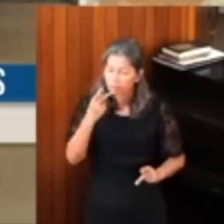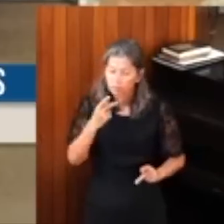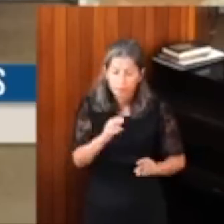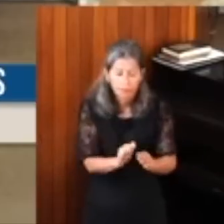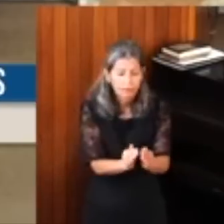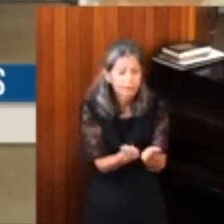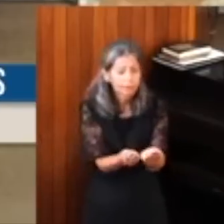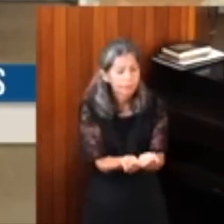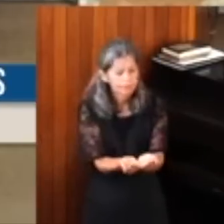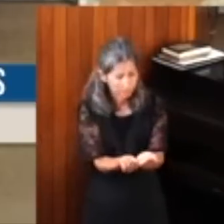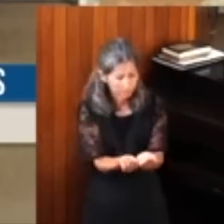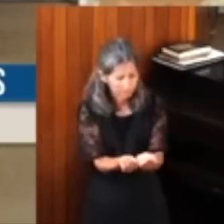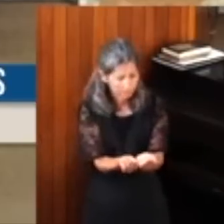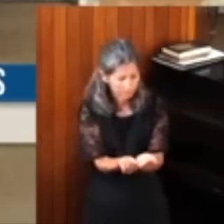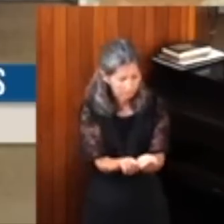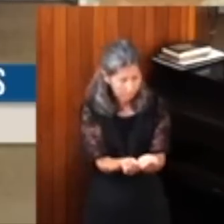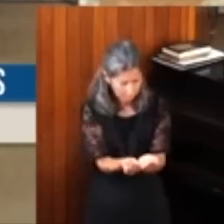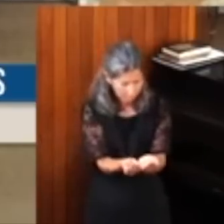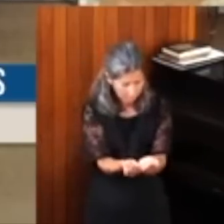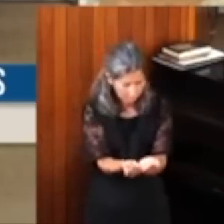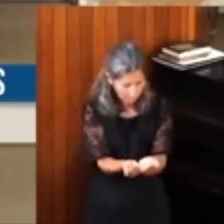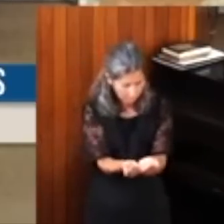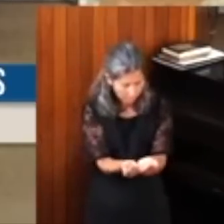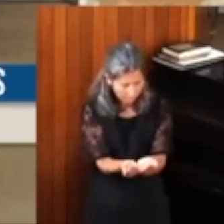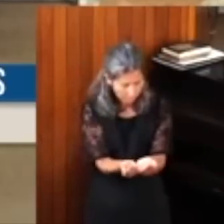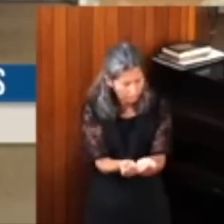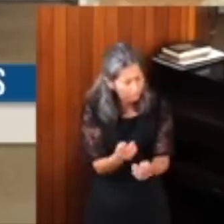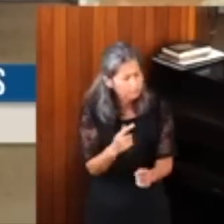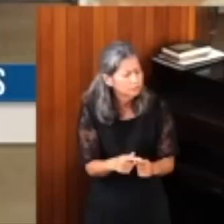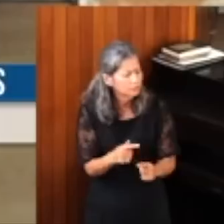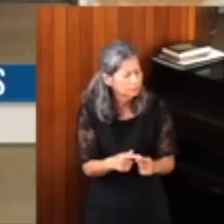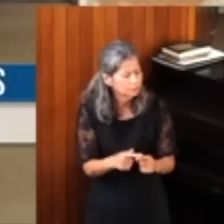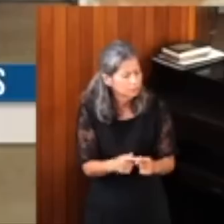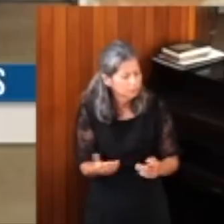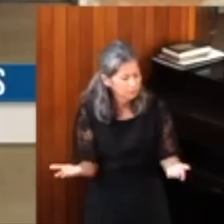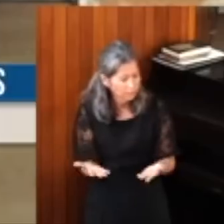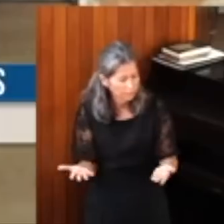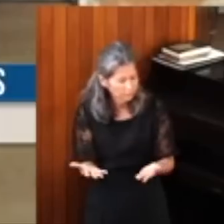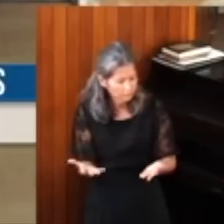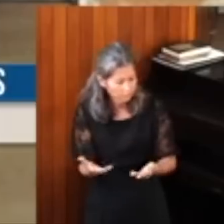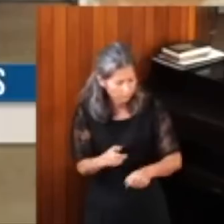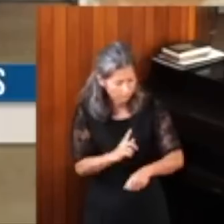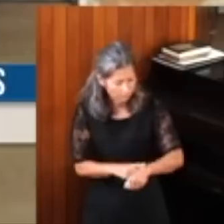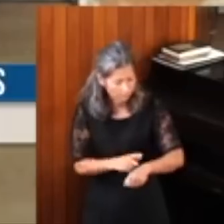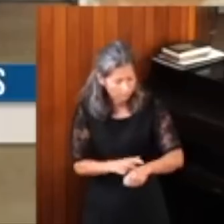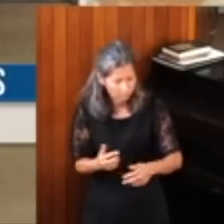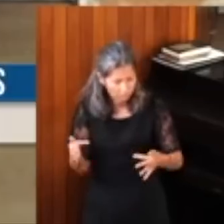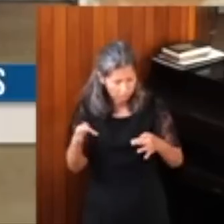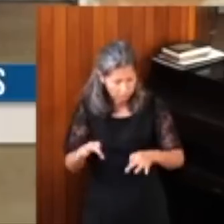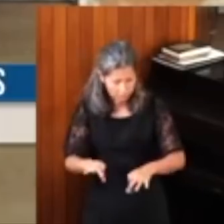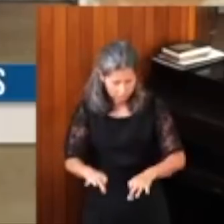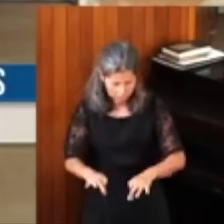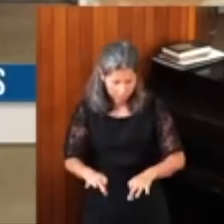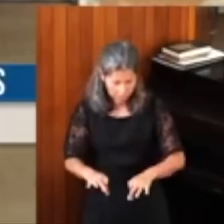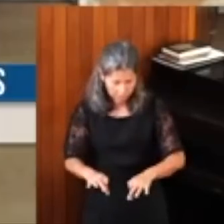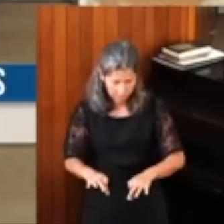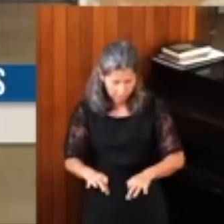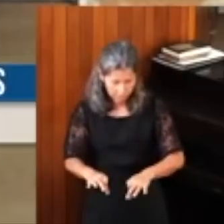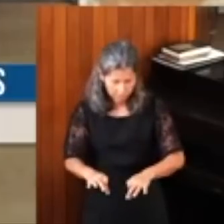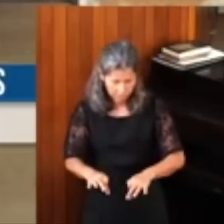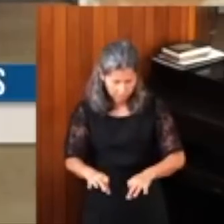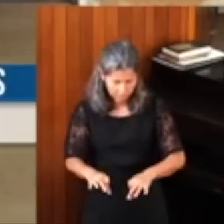gente fala assim: eu devorei aquele livro, tão bom que era. Não falamos assim até hoje? Eu devorei aquele... Naquele tempo é a mesma coisa. Devora,